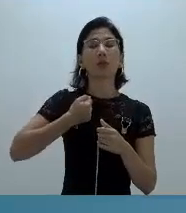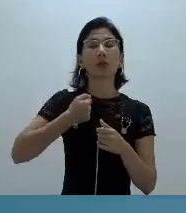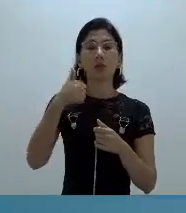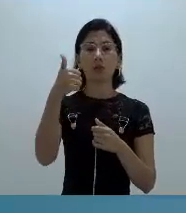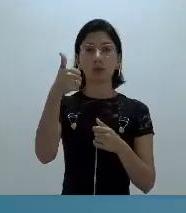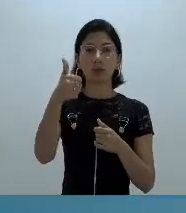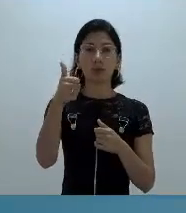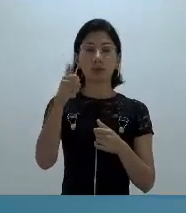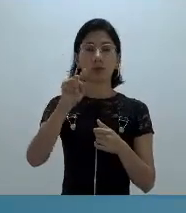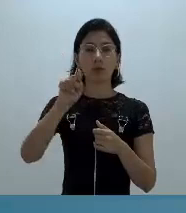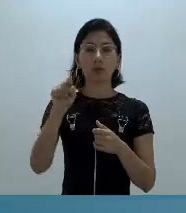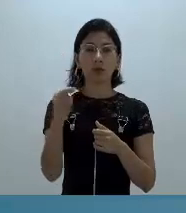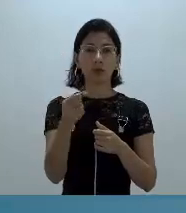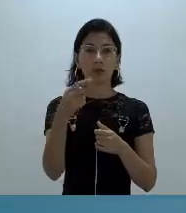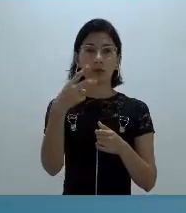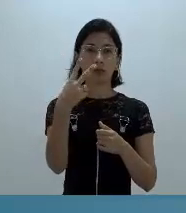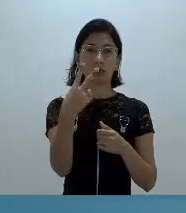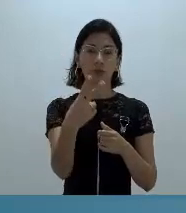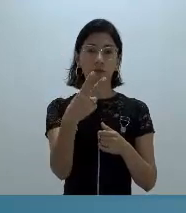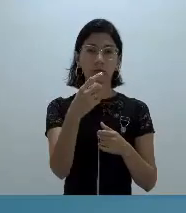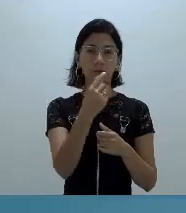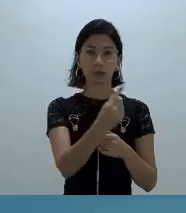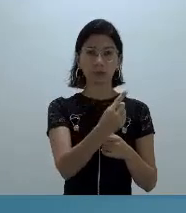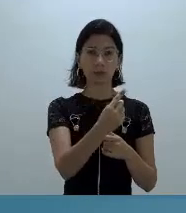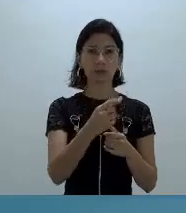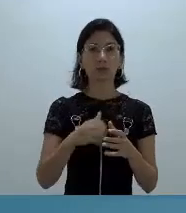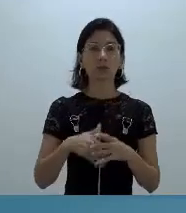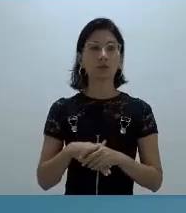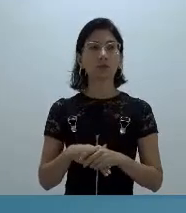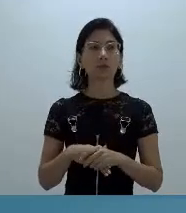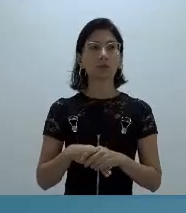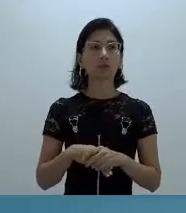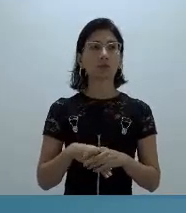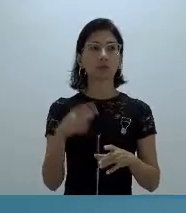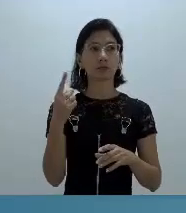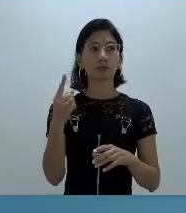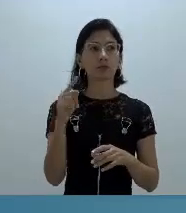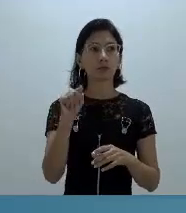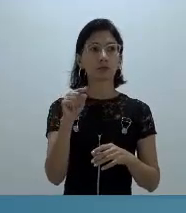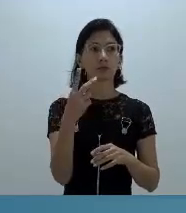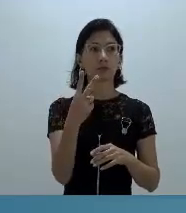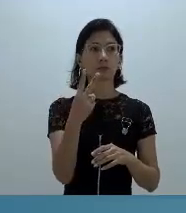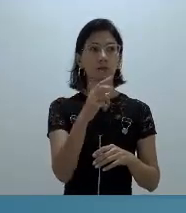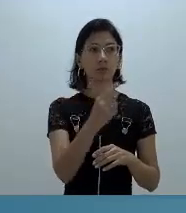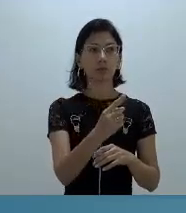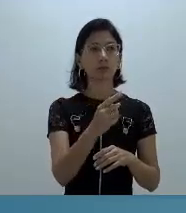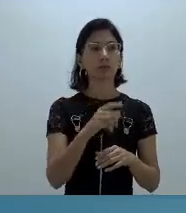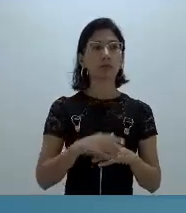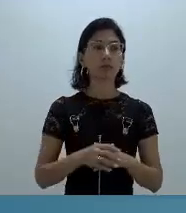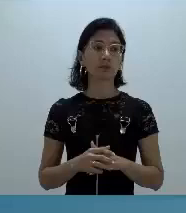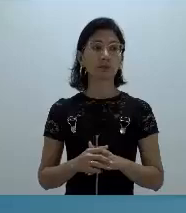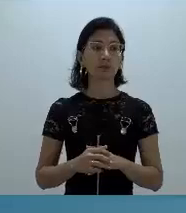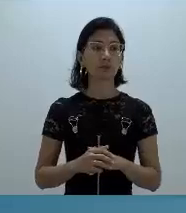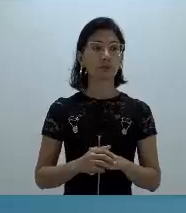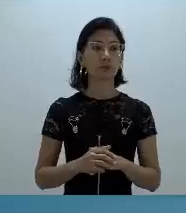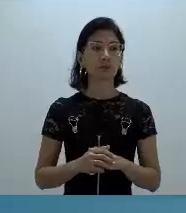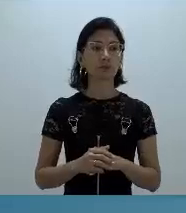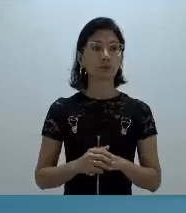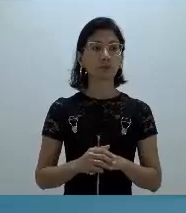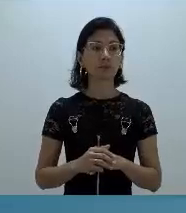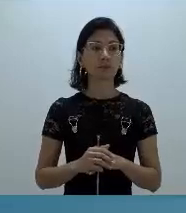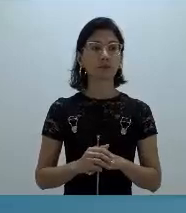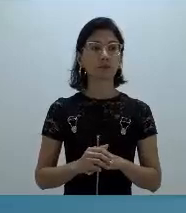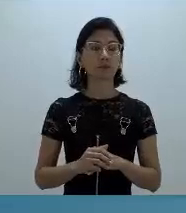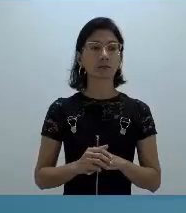de Processo Civil, se o relator. Senhor presidente, Santíssimo no Cristo, né? Sim,